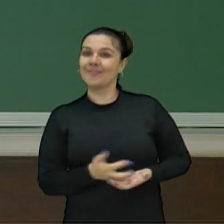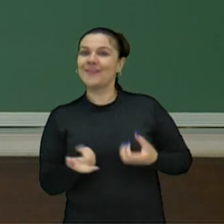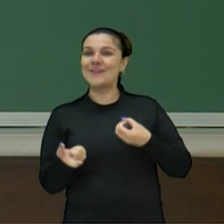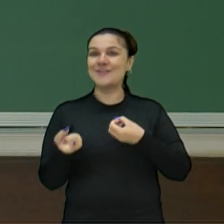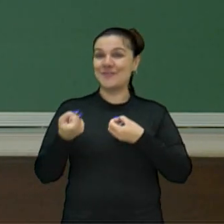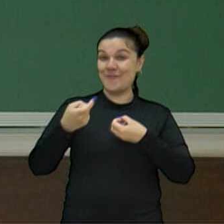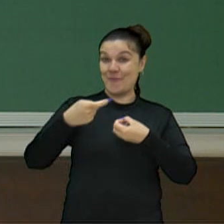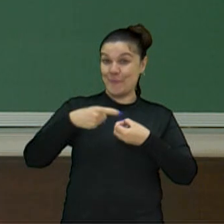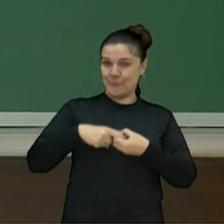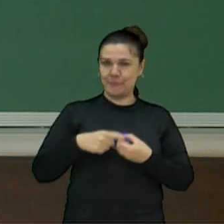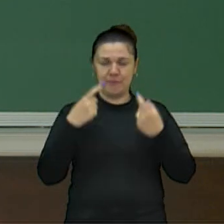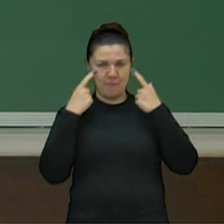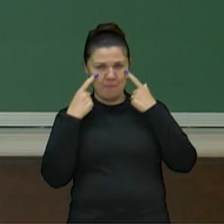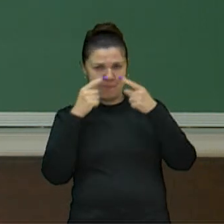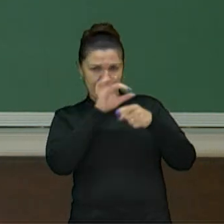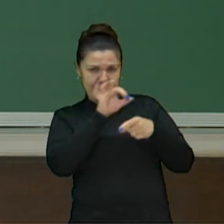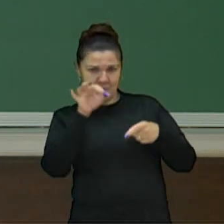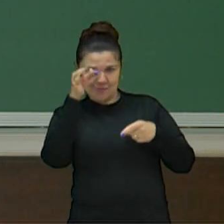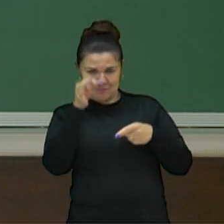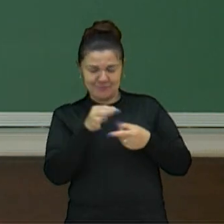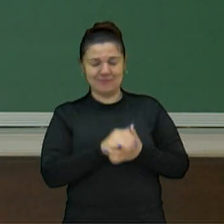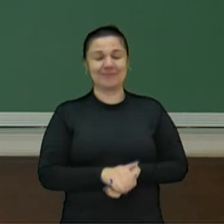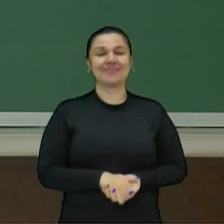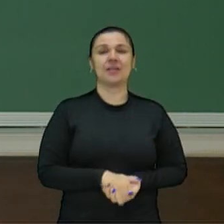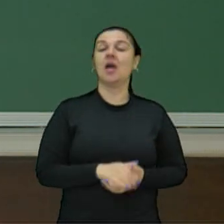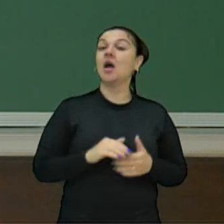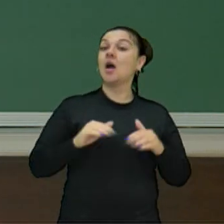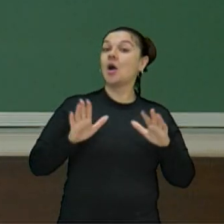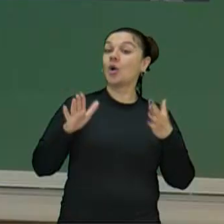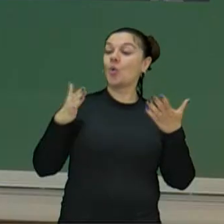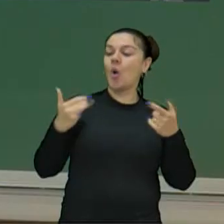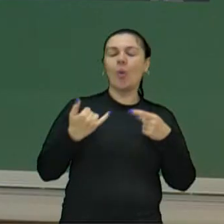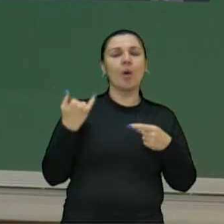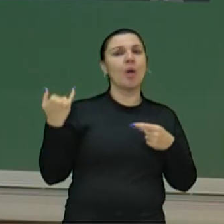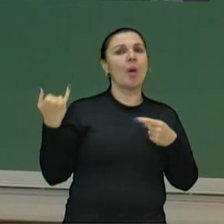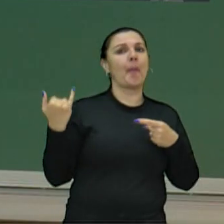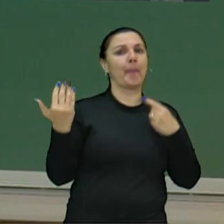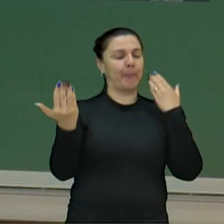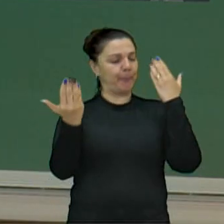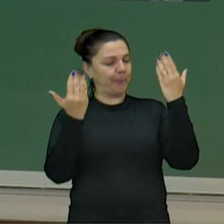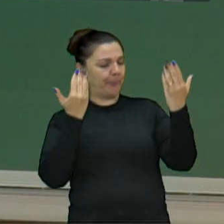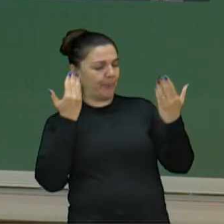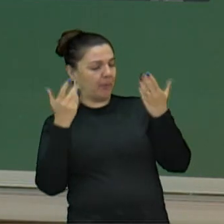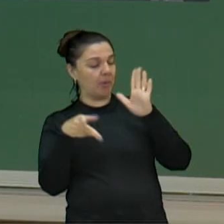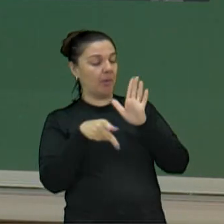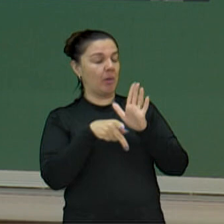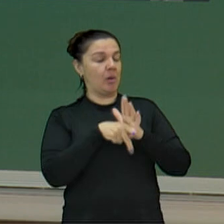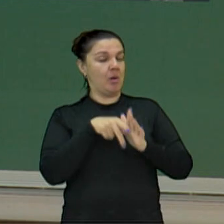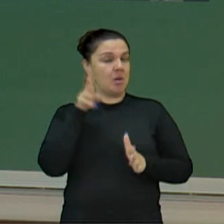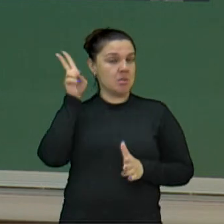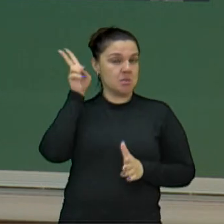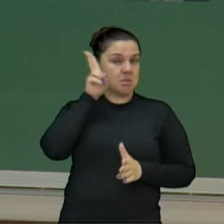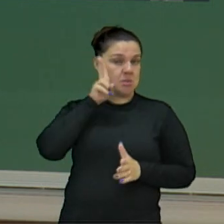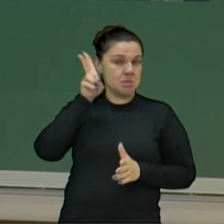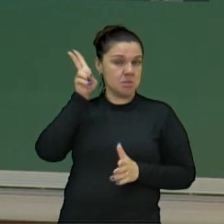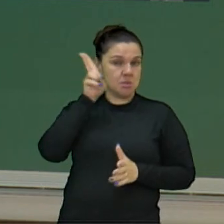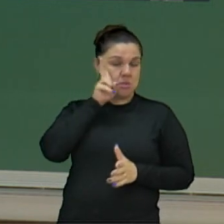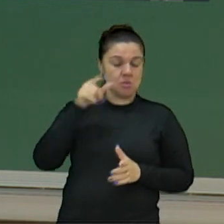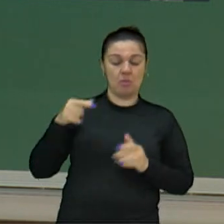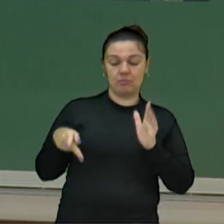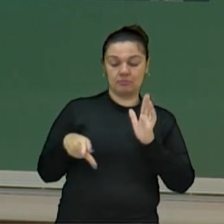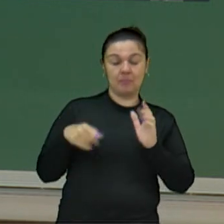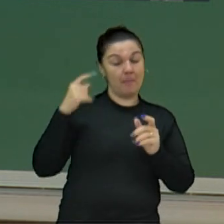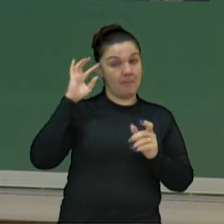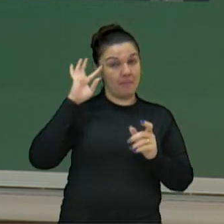Estamos de volta. Vamos ver se você acertou? Qual é a importância da análise da história da loucura no pensamento de Michel